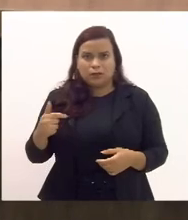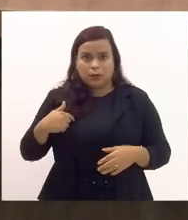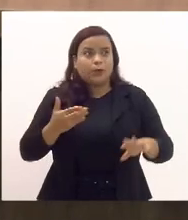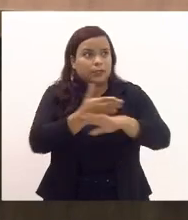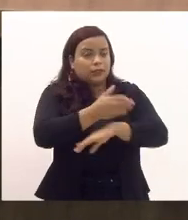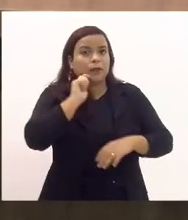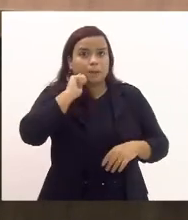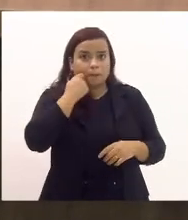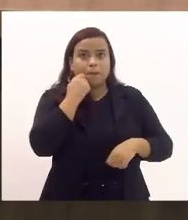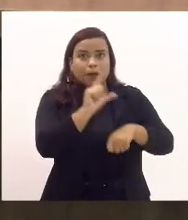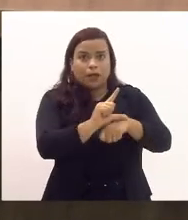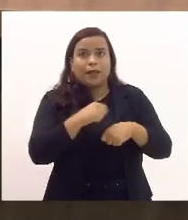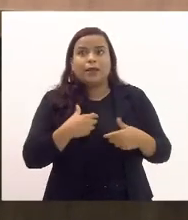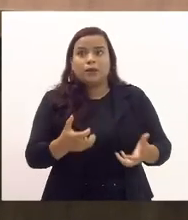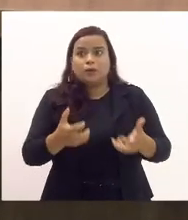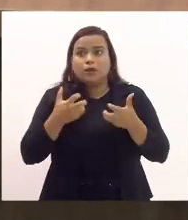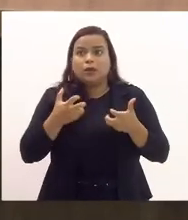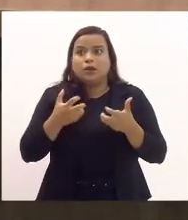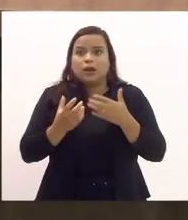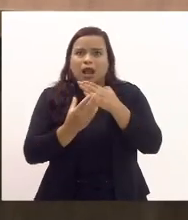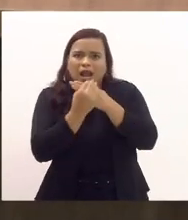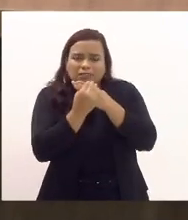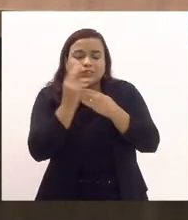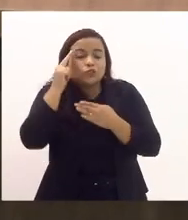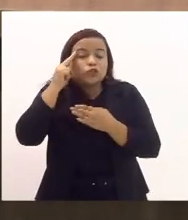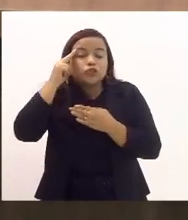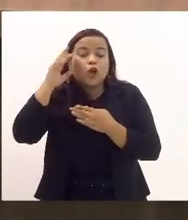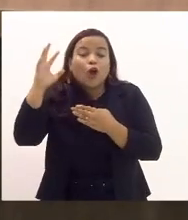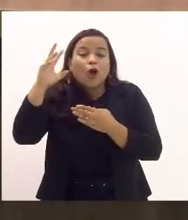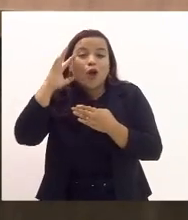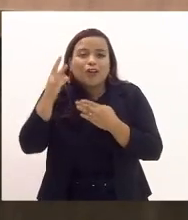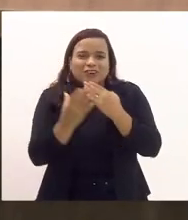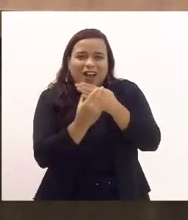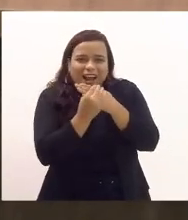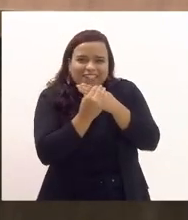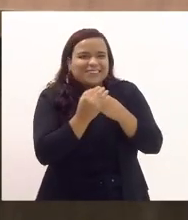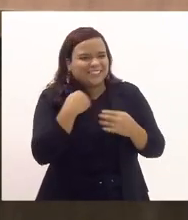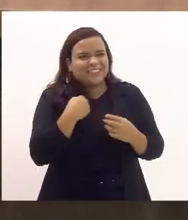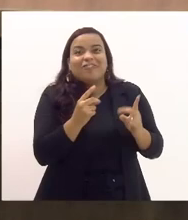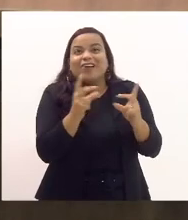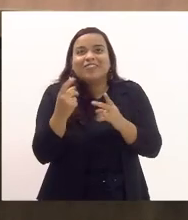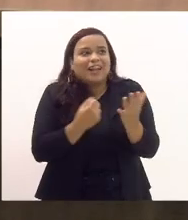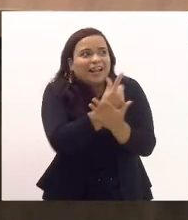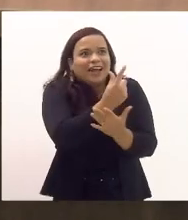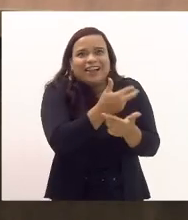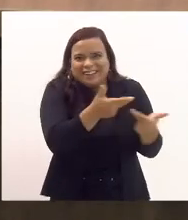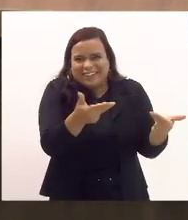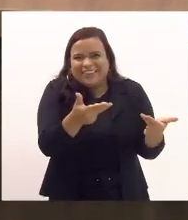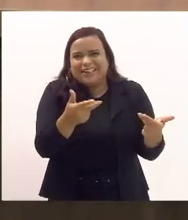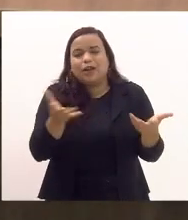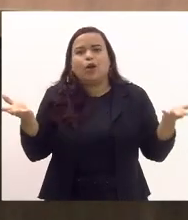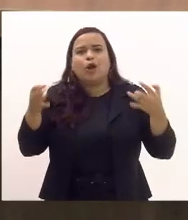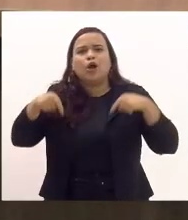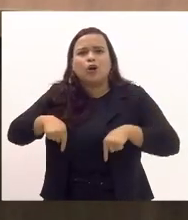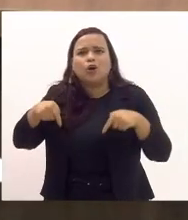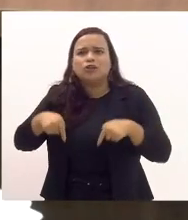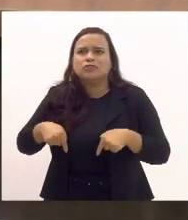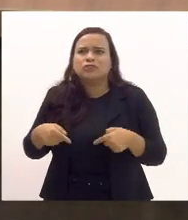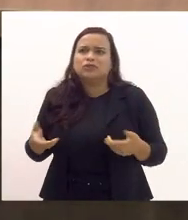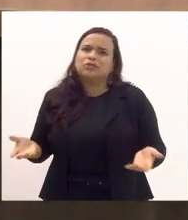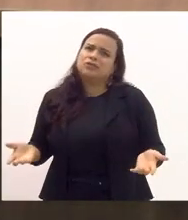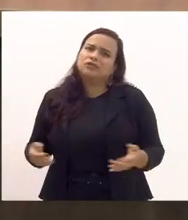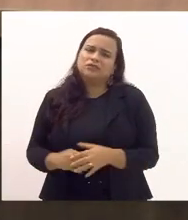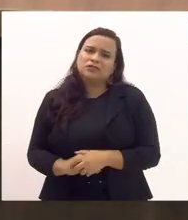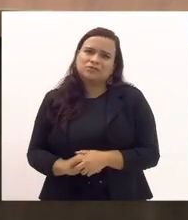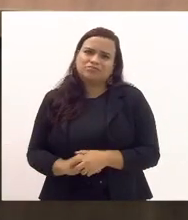padaria eu queria comer sonhos Eu vendi a sonho hoje como